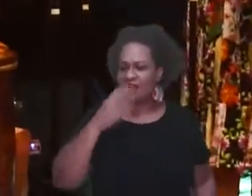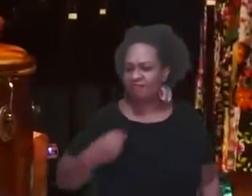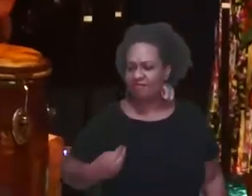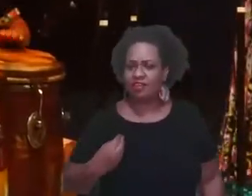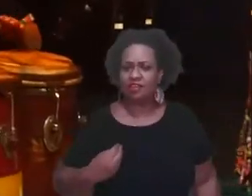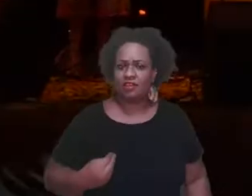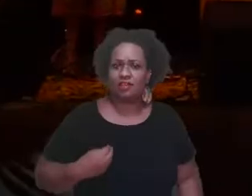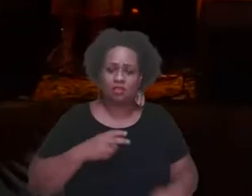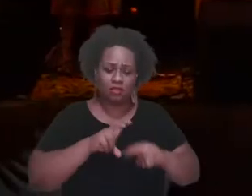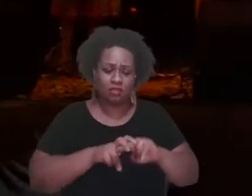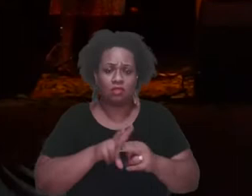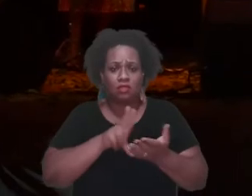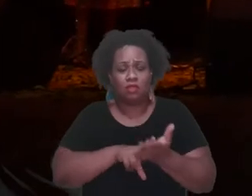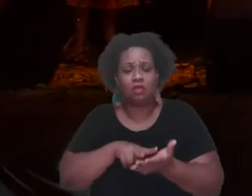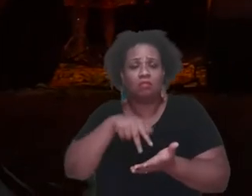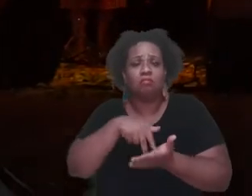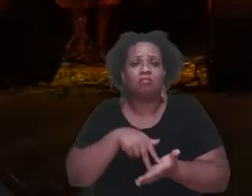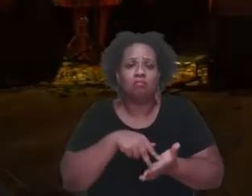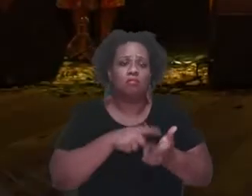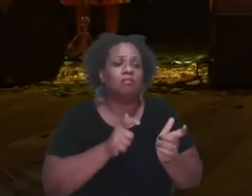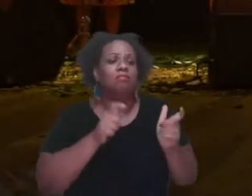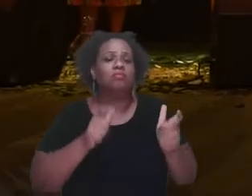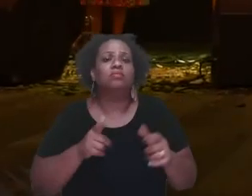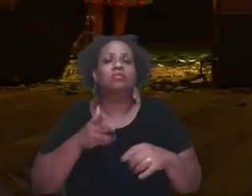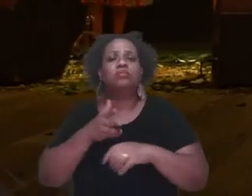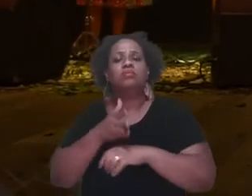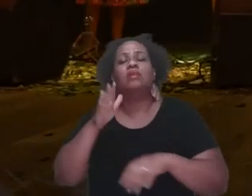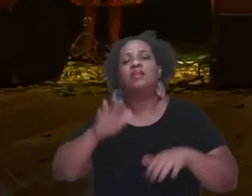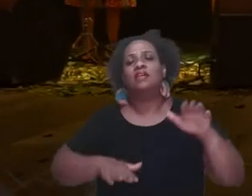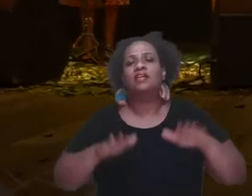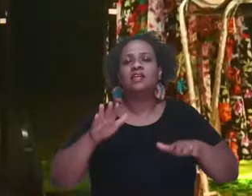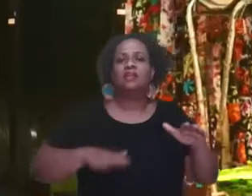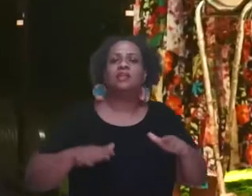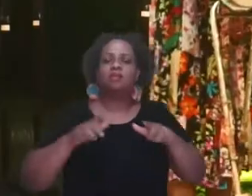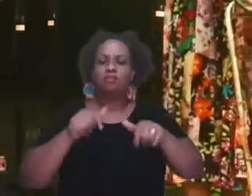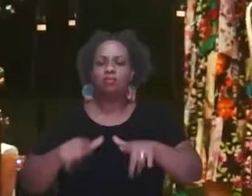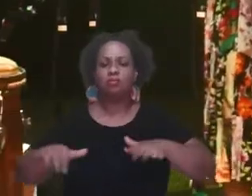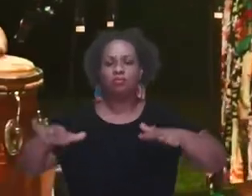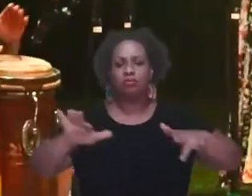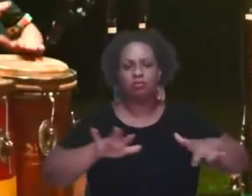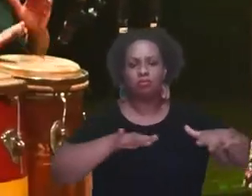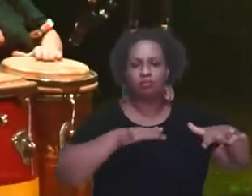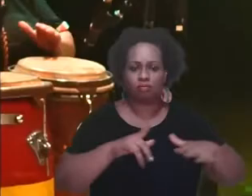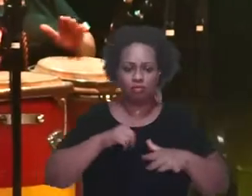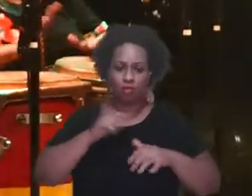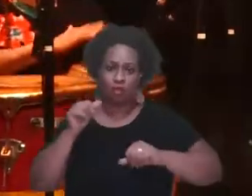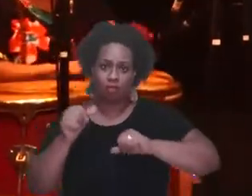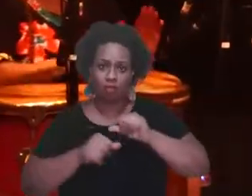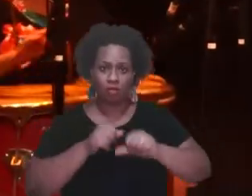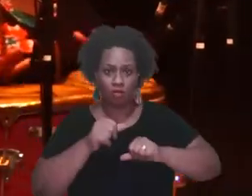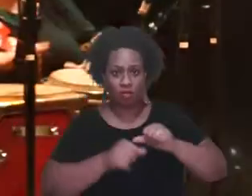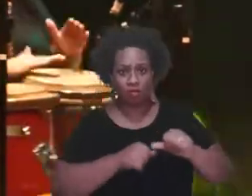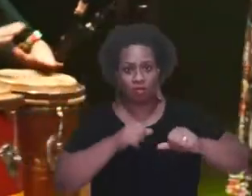deitado sentado ou em pé moro dentes eu e passo vez em quando o mar é para tu Faria mudando